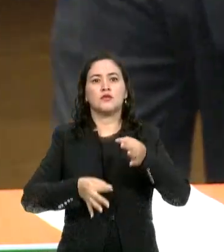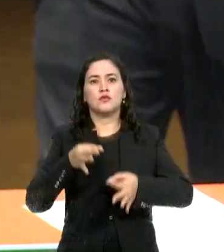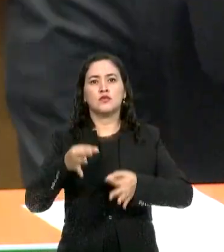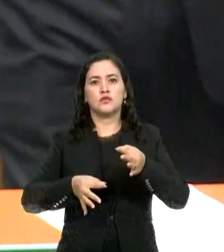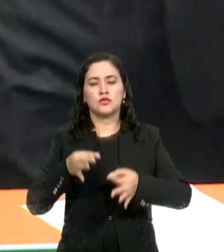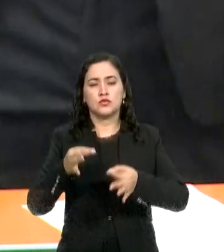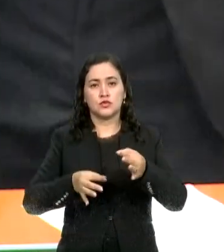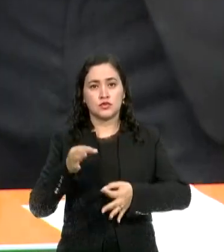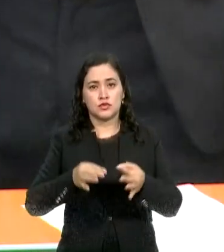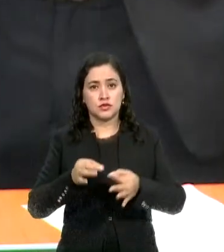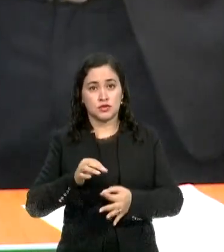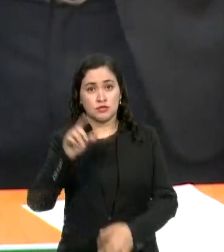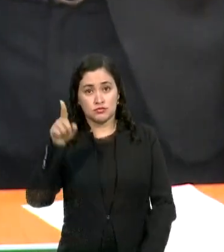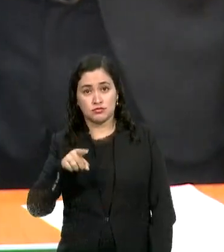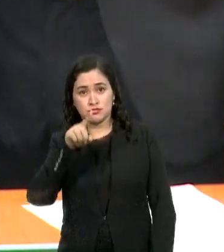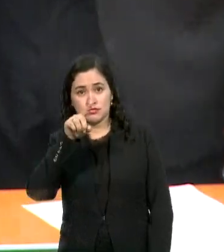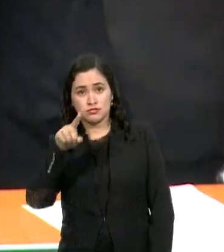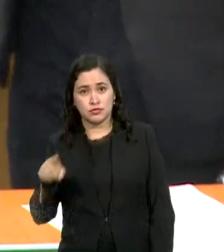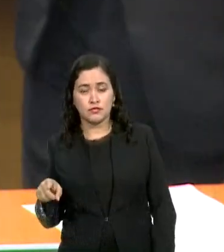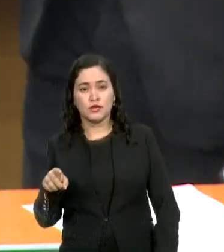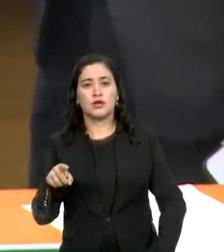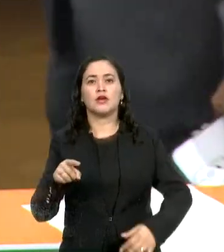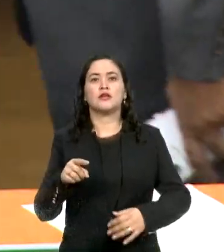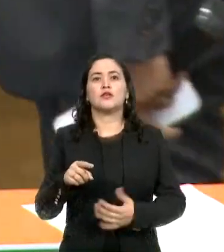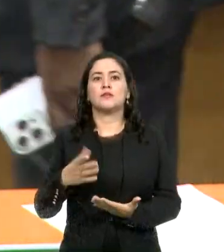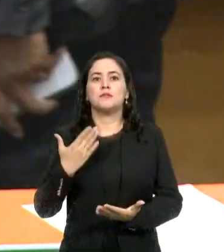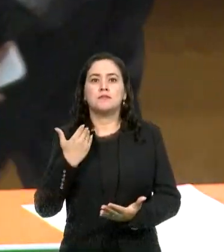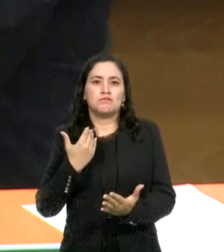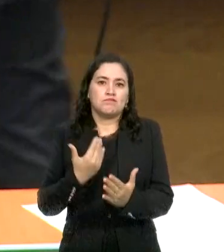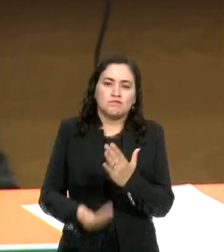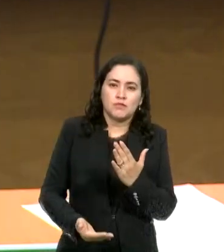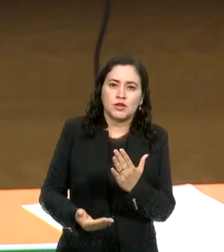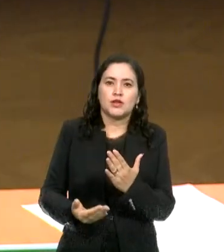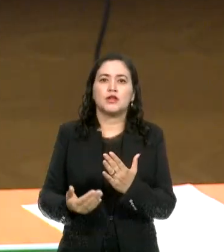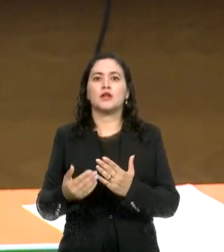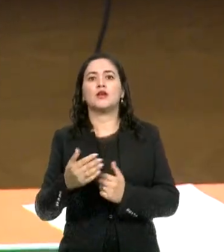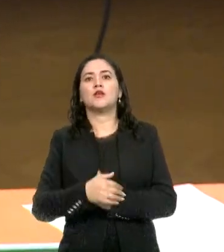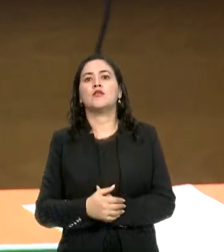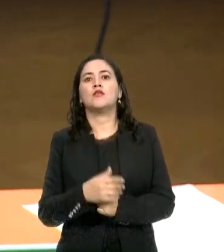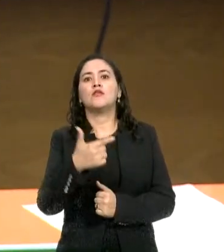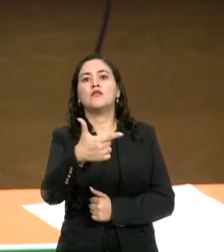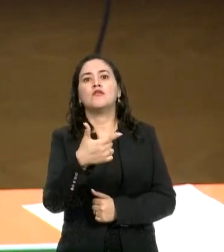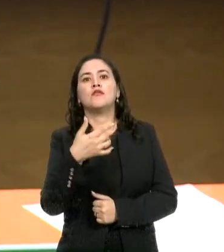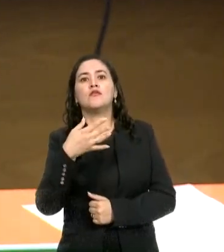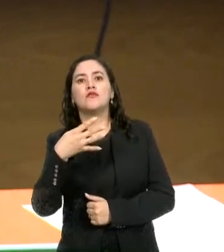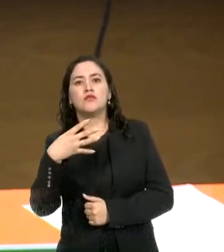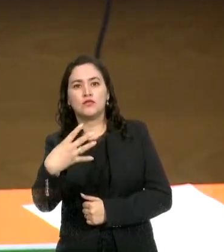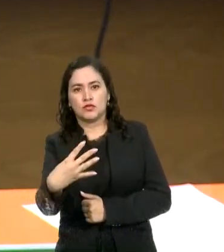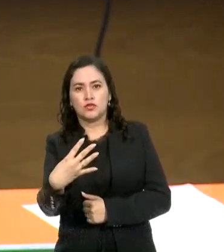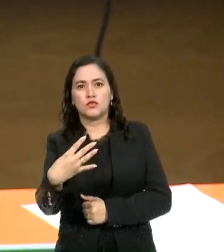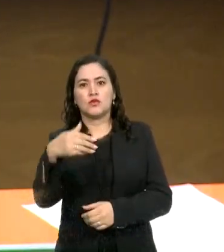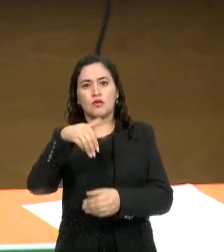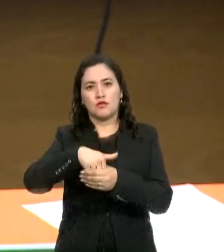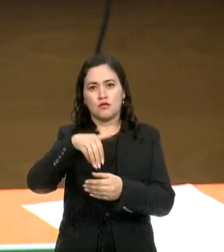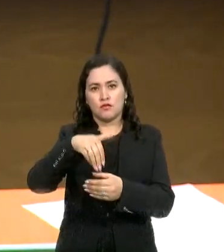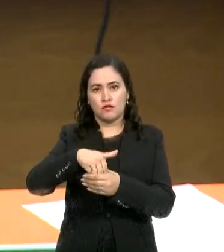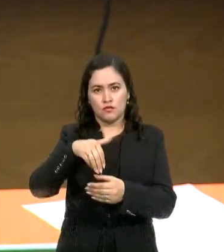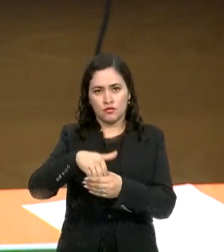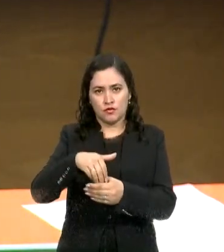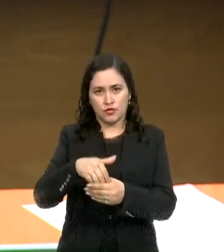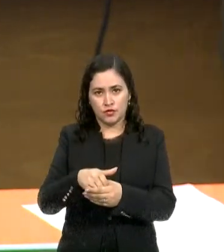de lei 236, grande deputado Cascaria. Projeto 326, deputado Ciro